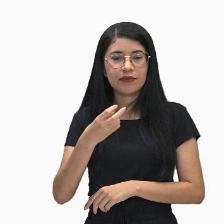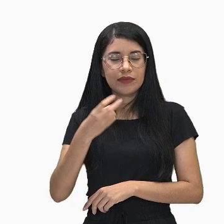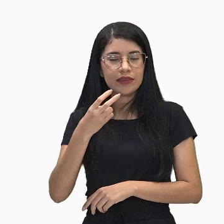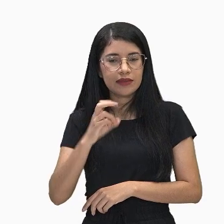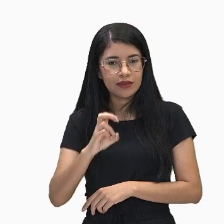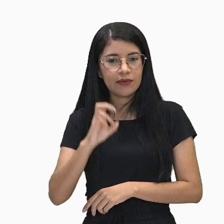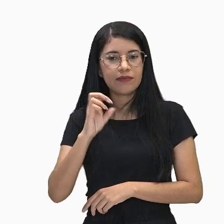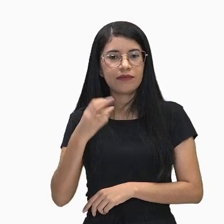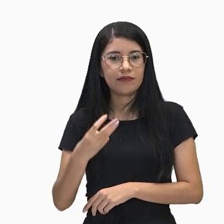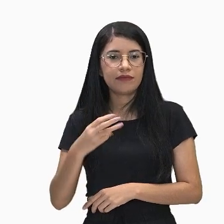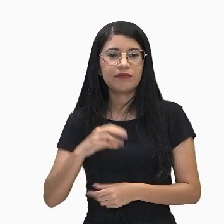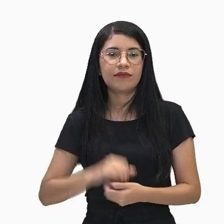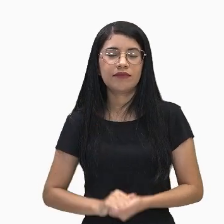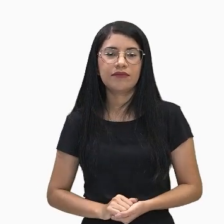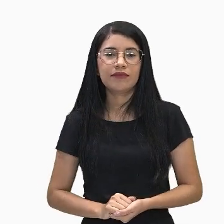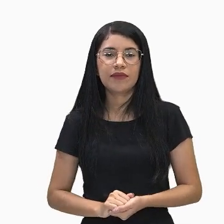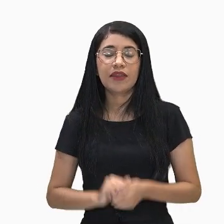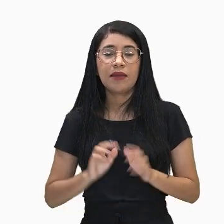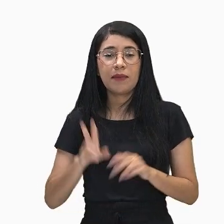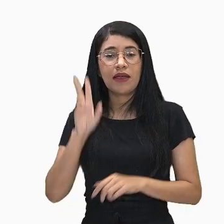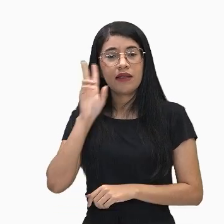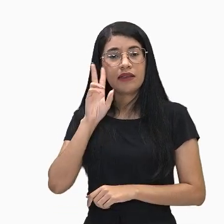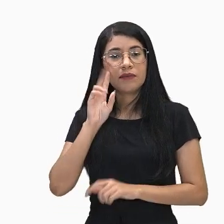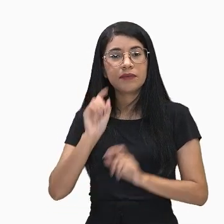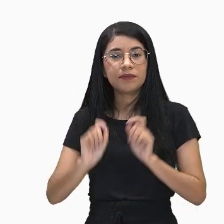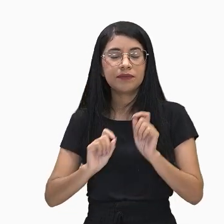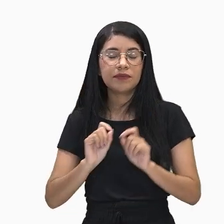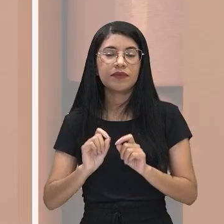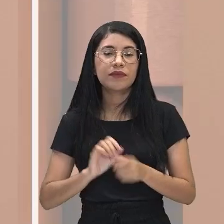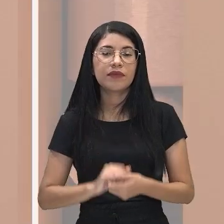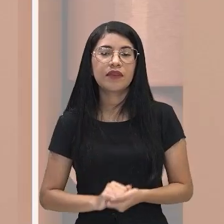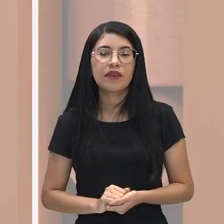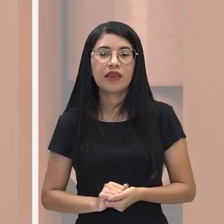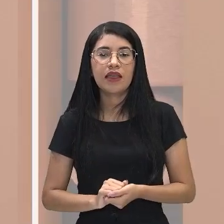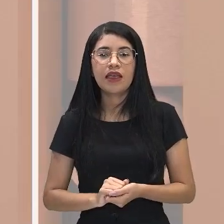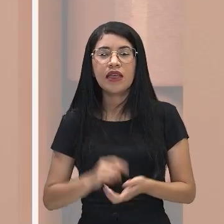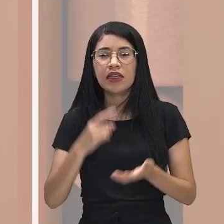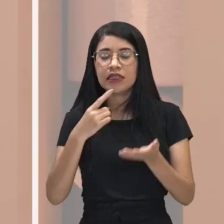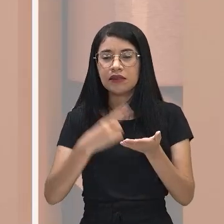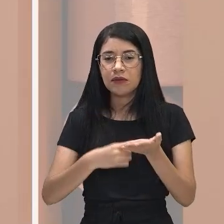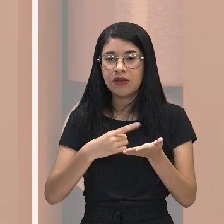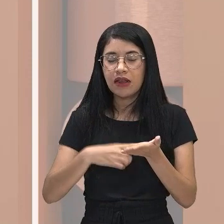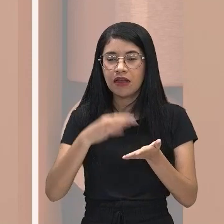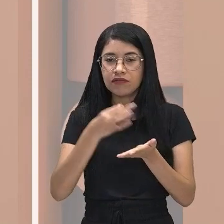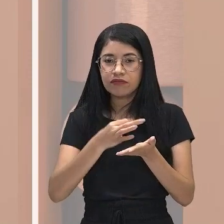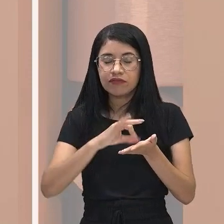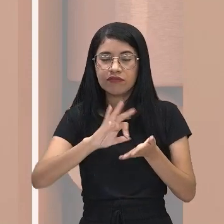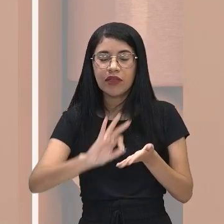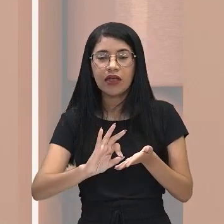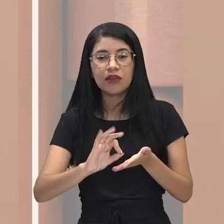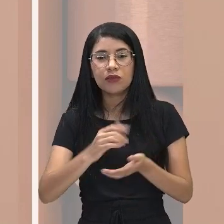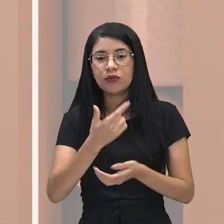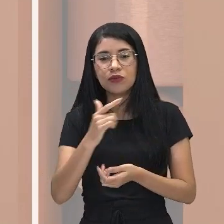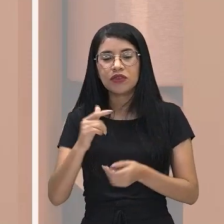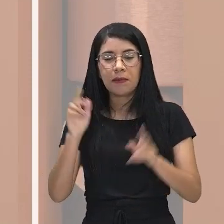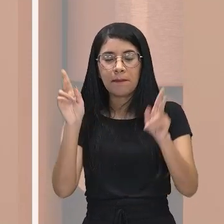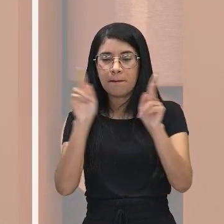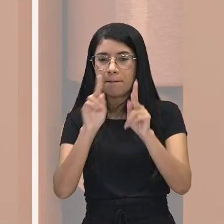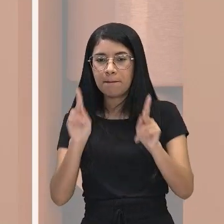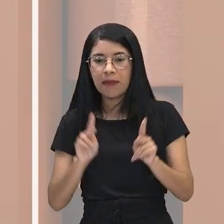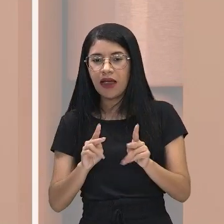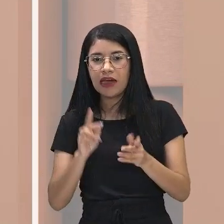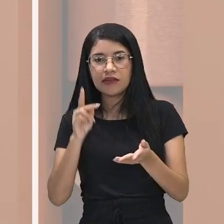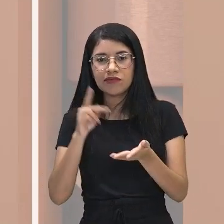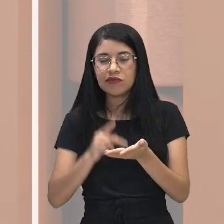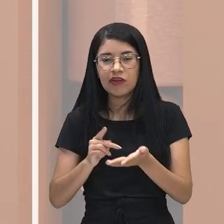1953. Lembrando, galera, que mesmo esse armistício assinado, não houve um tratado de paz ainda entre essas